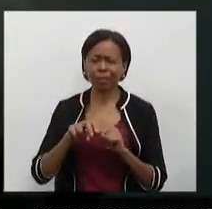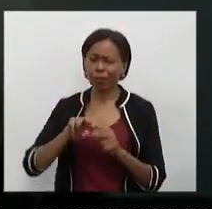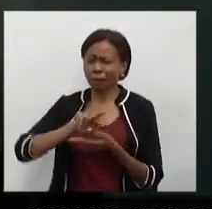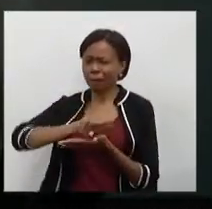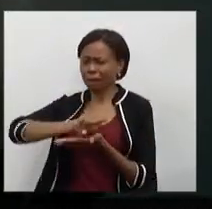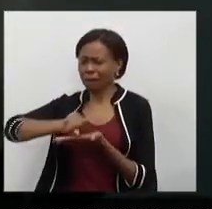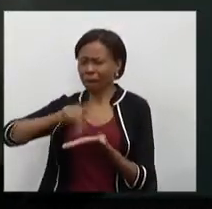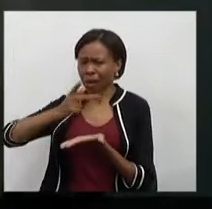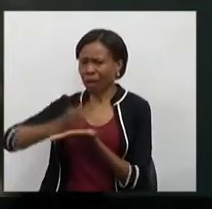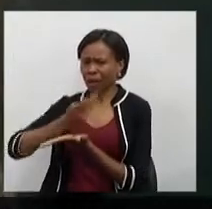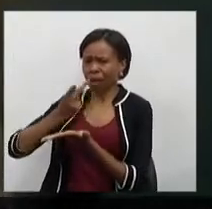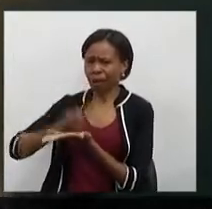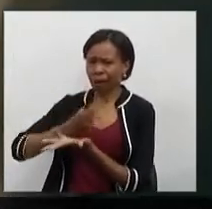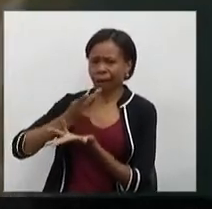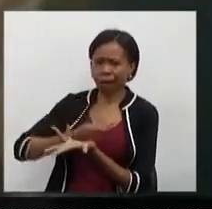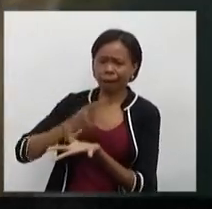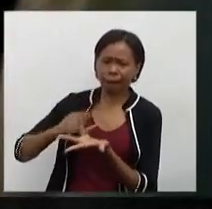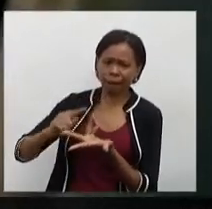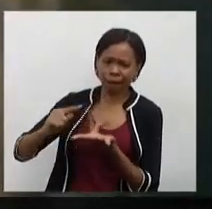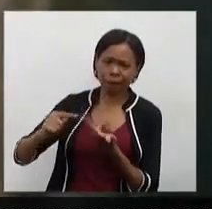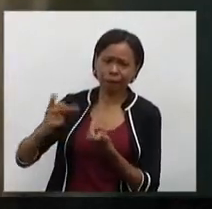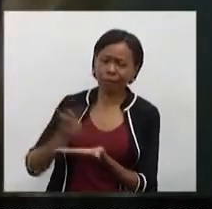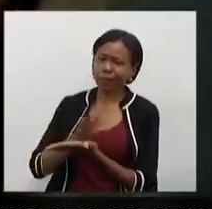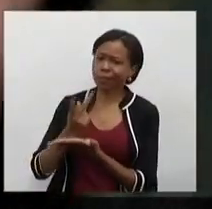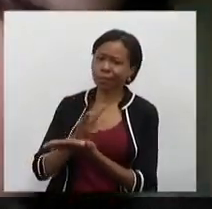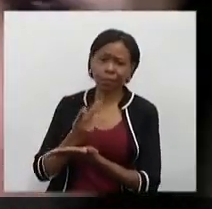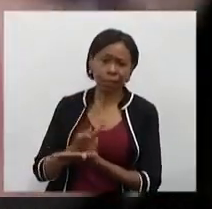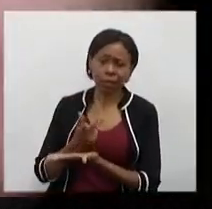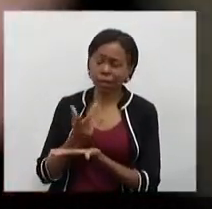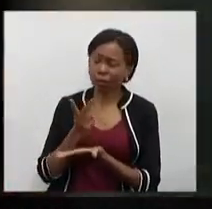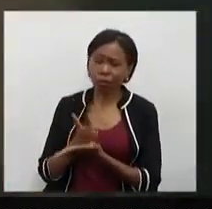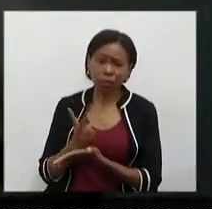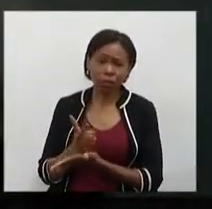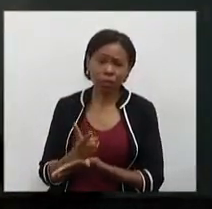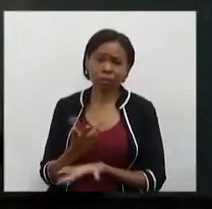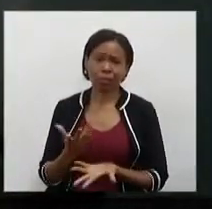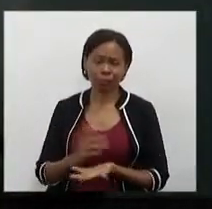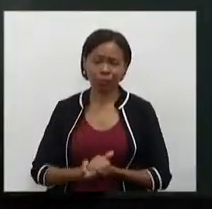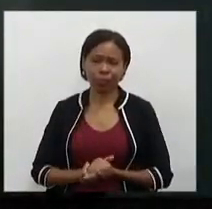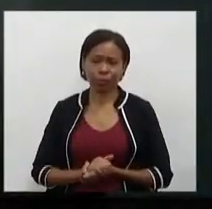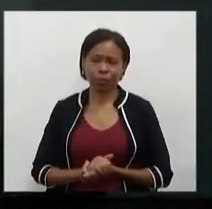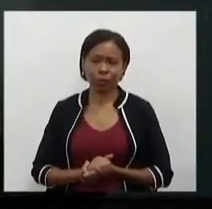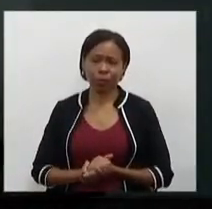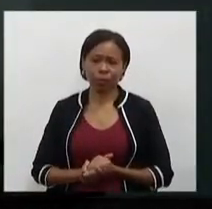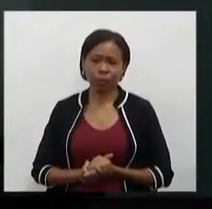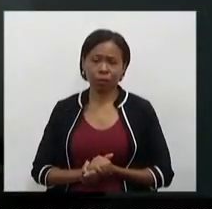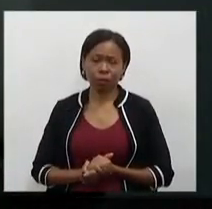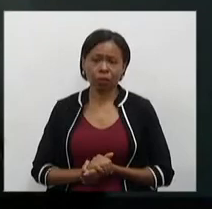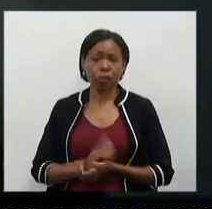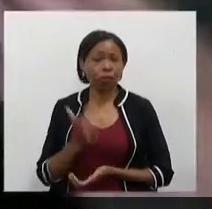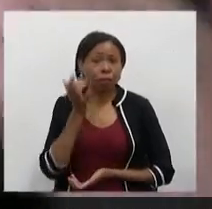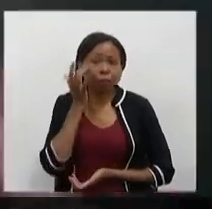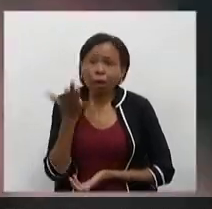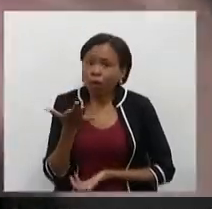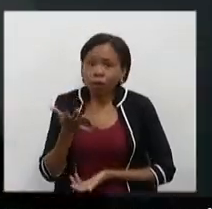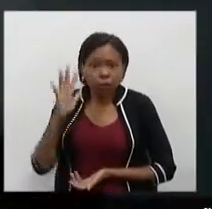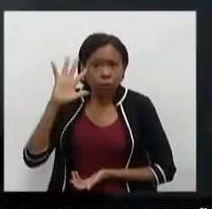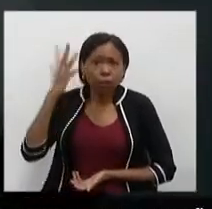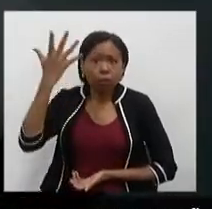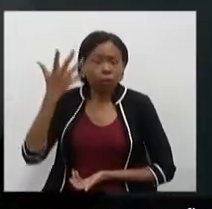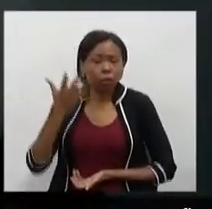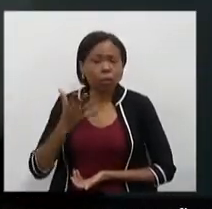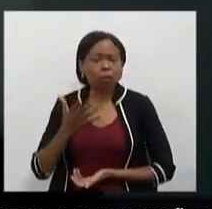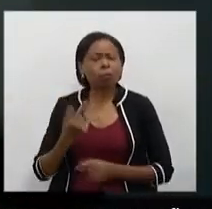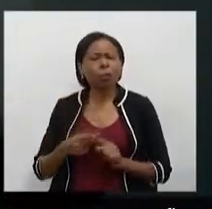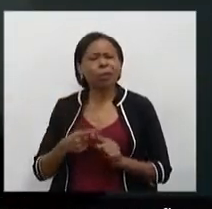fáceis, né? Fáceis de a gente tentar agir. Por que eu digo que é fácil? E a pandemia nos convidou